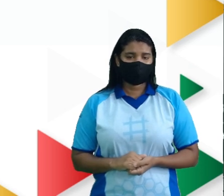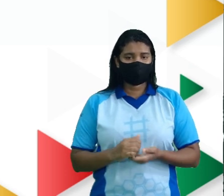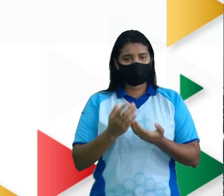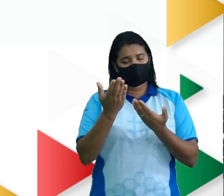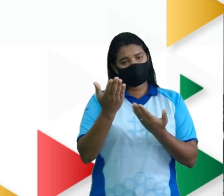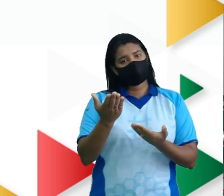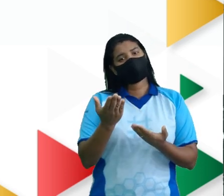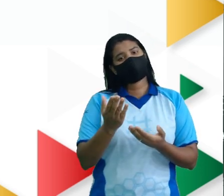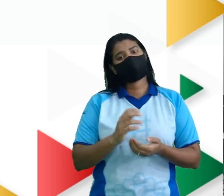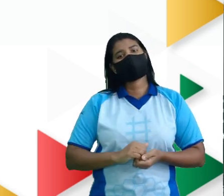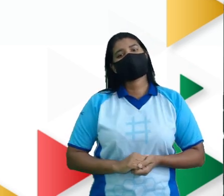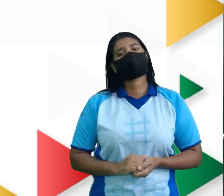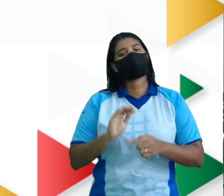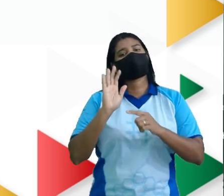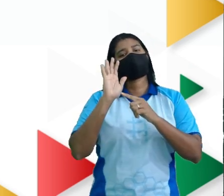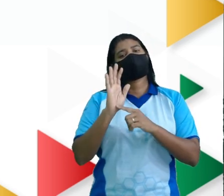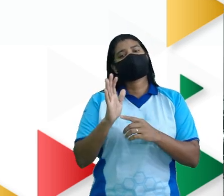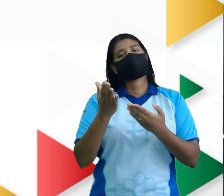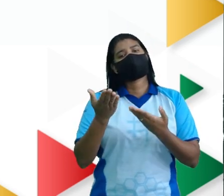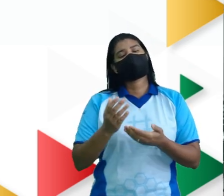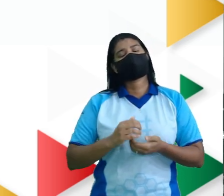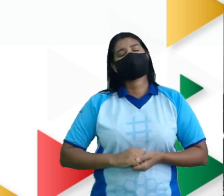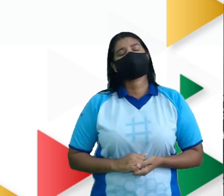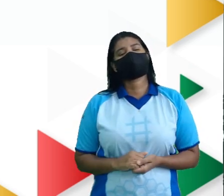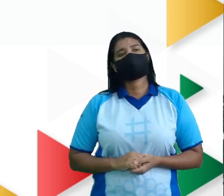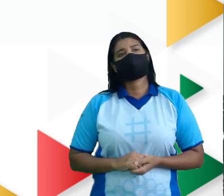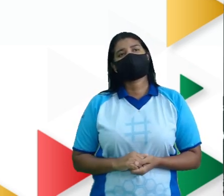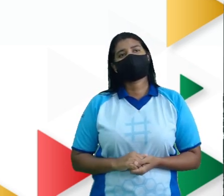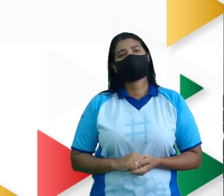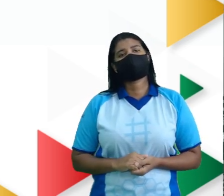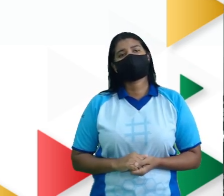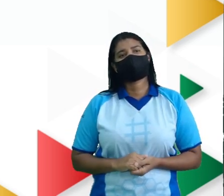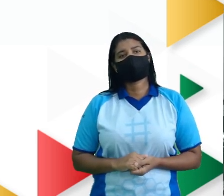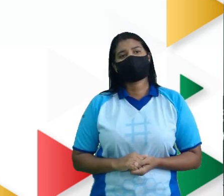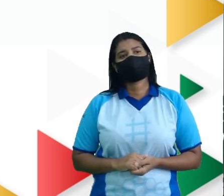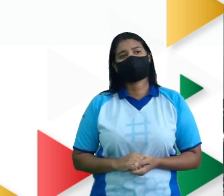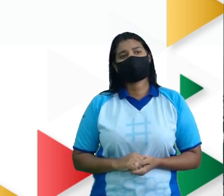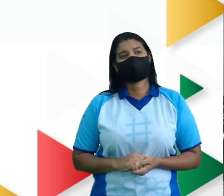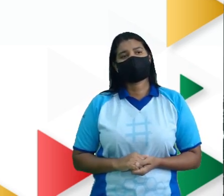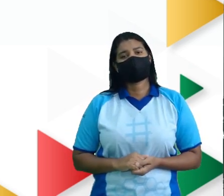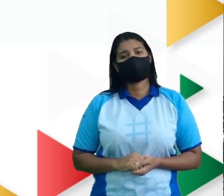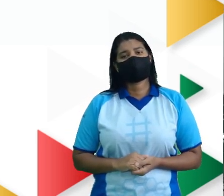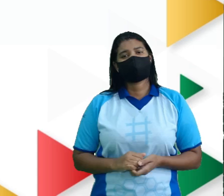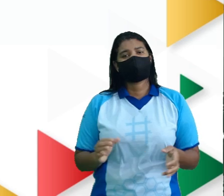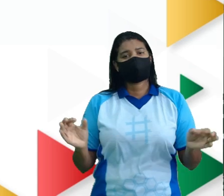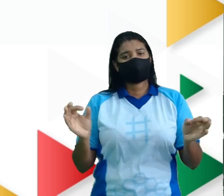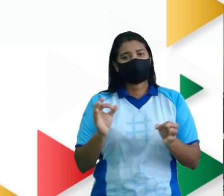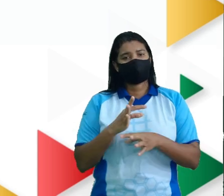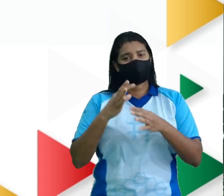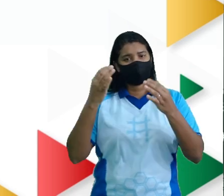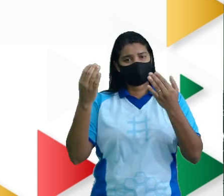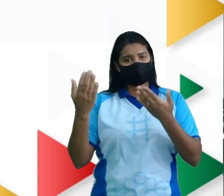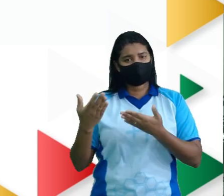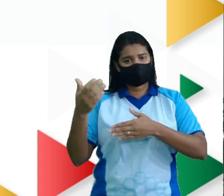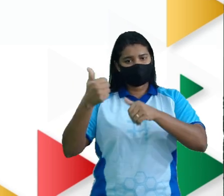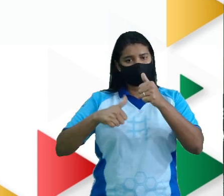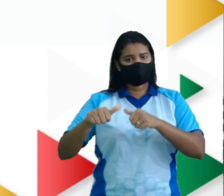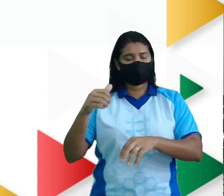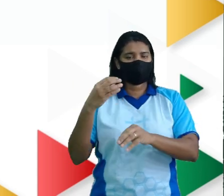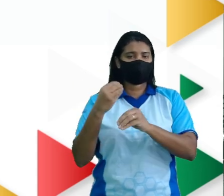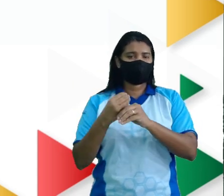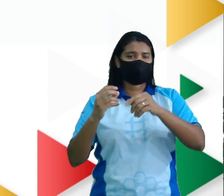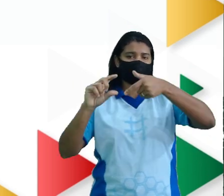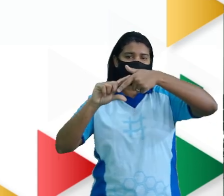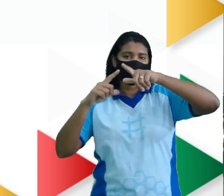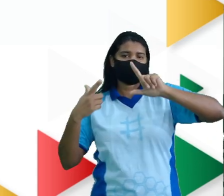você aí? Então eu vou mostrar um fluxograma, vê que legal. Fluxograma do que a gente acabou de fazer na construção